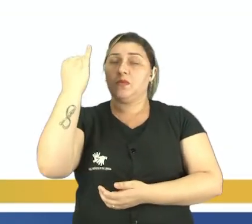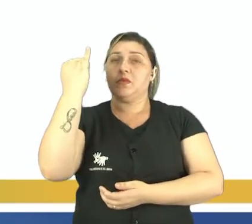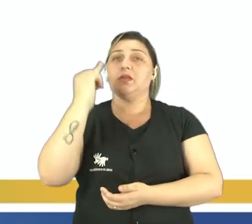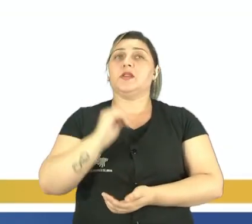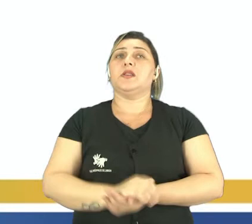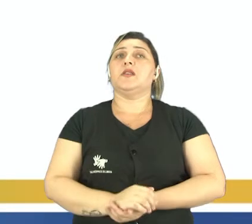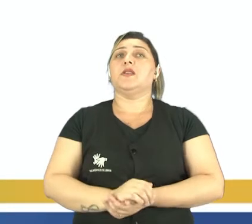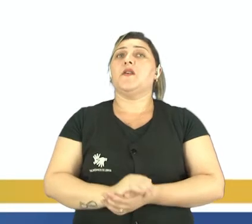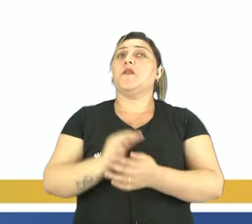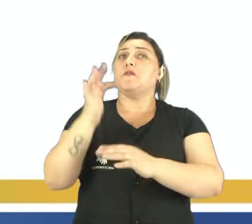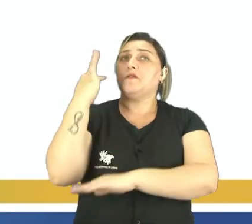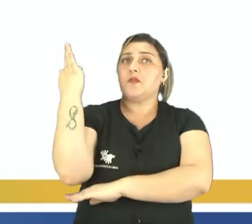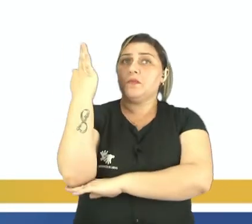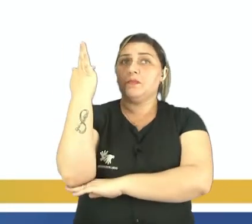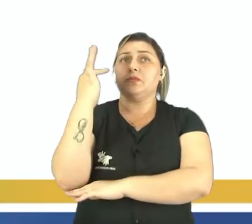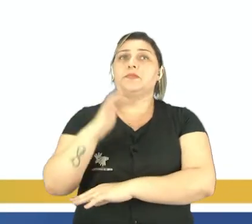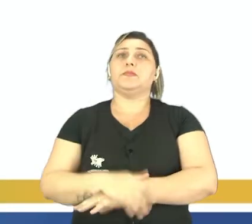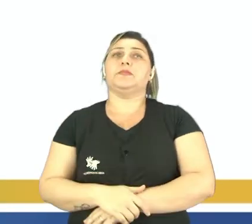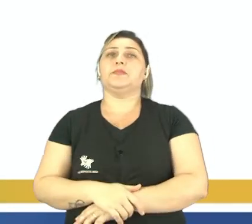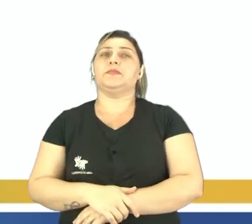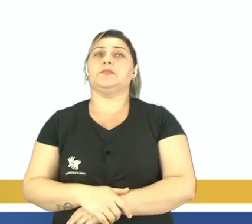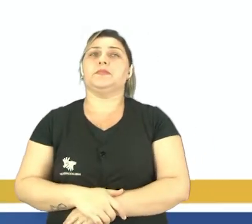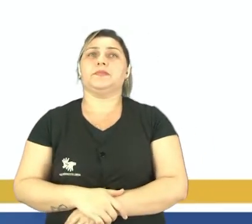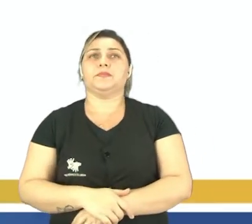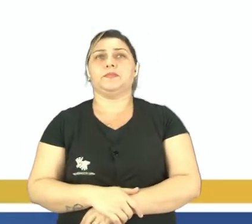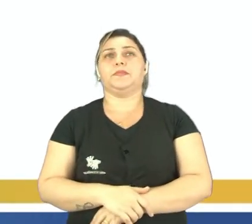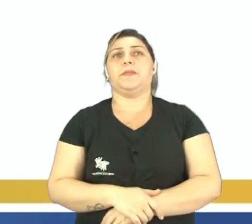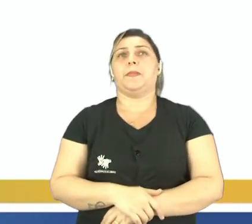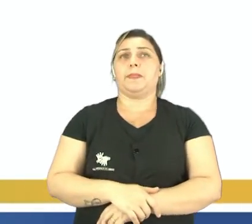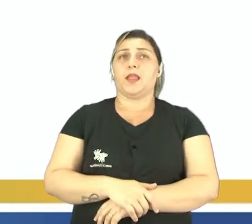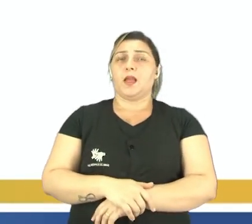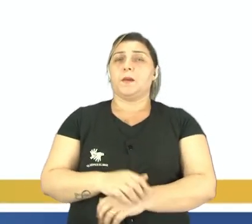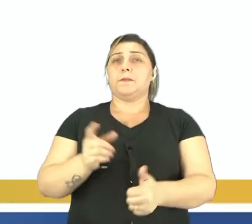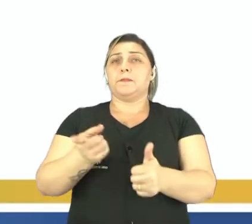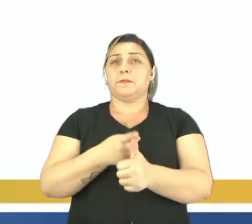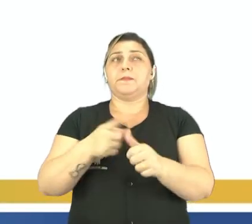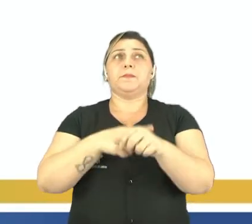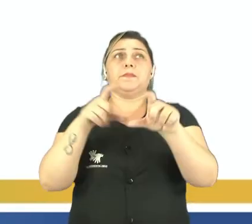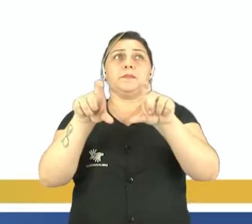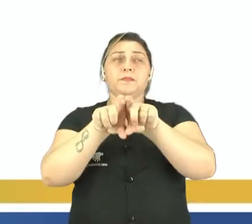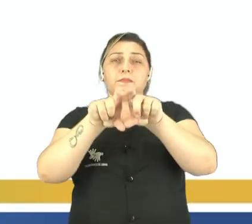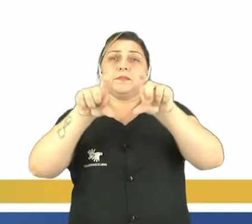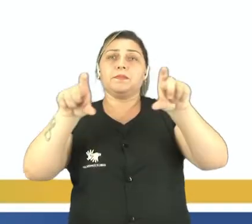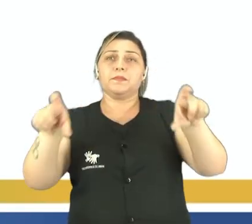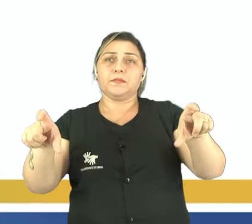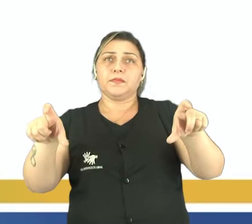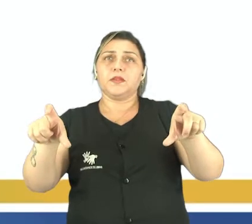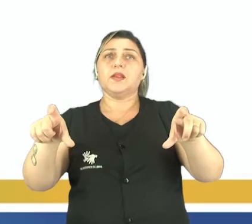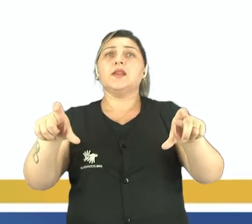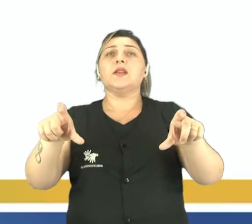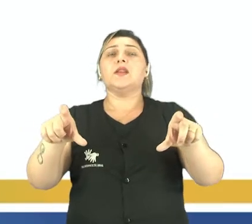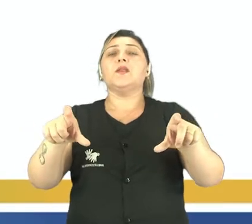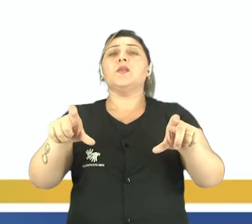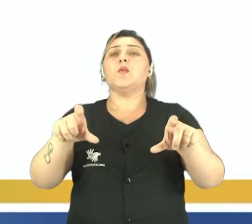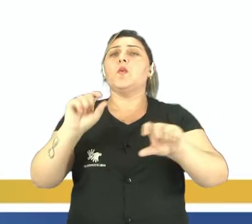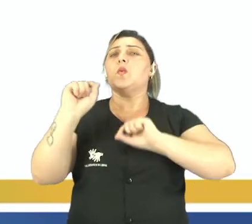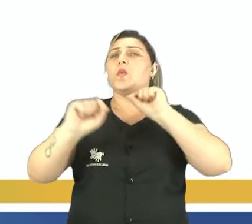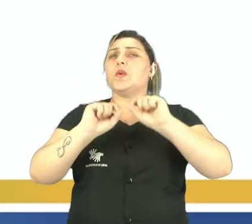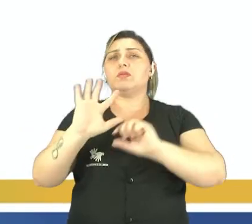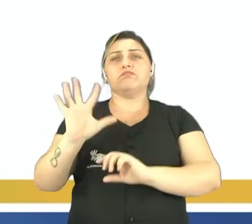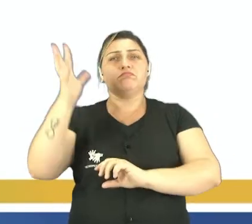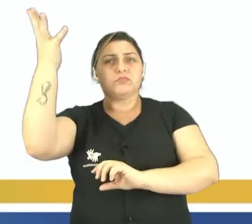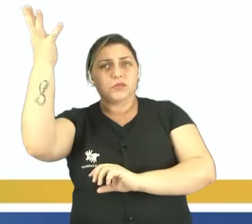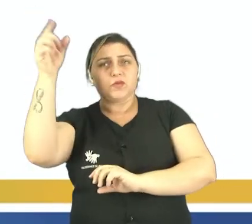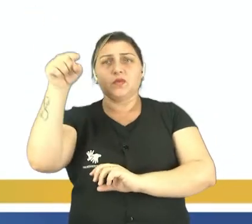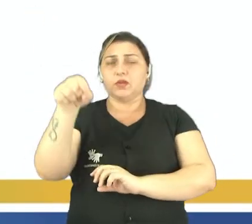sejam formais. Tá? O corpo da carta. No primeiro parágrafo do corpo da carta, contextualize o que aconteceu com